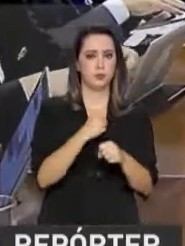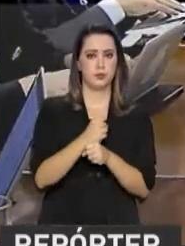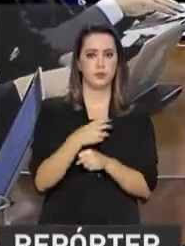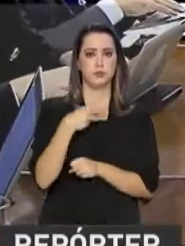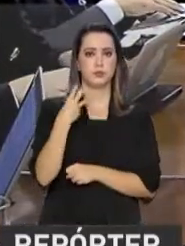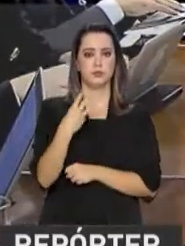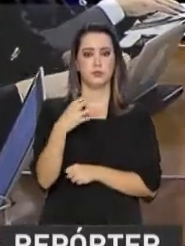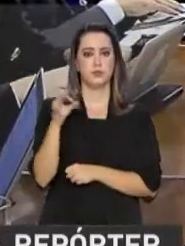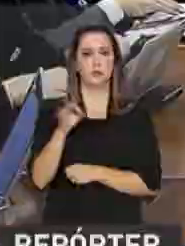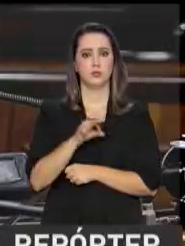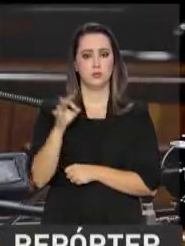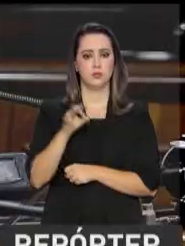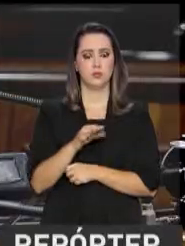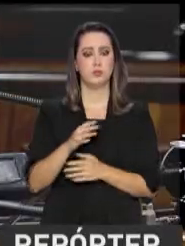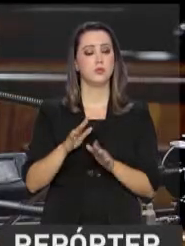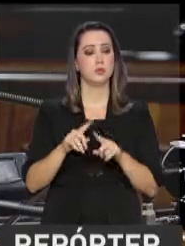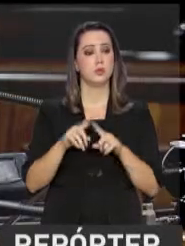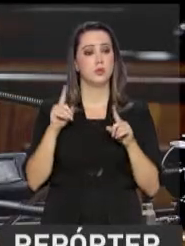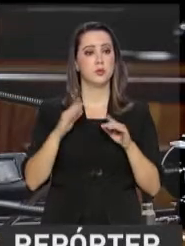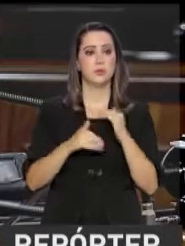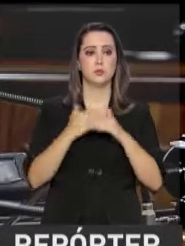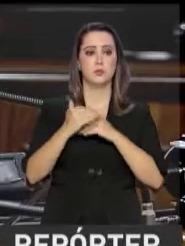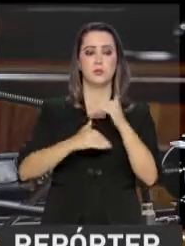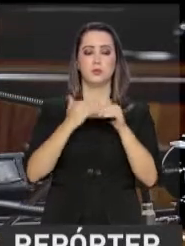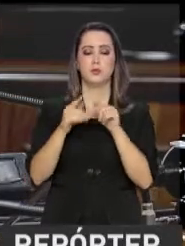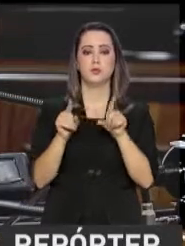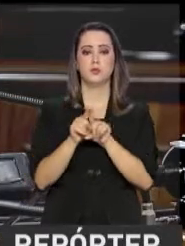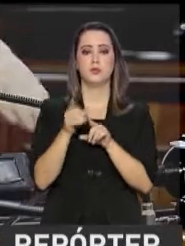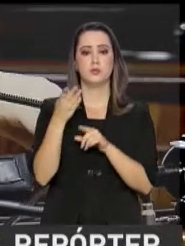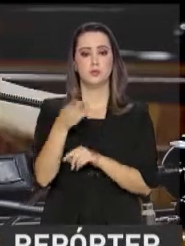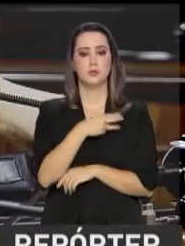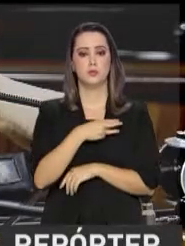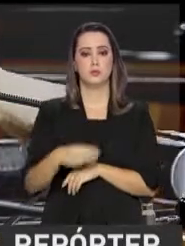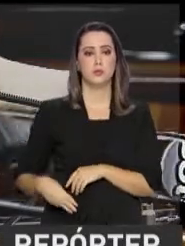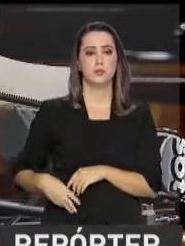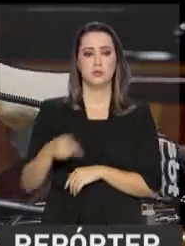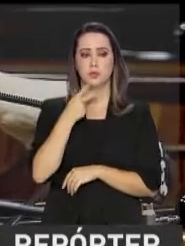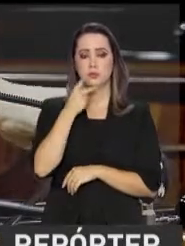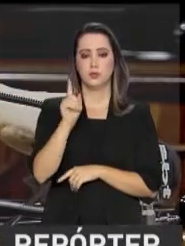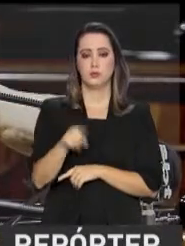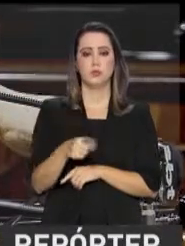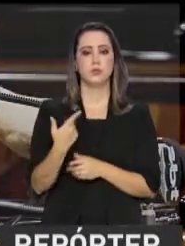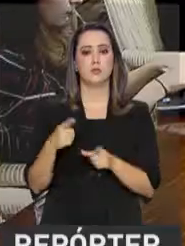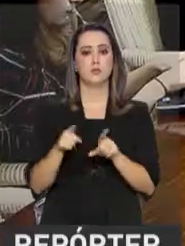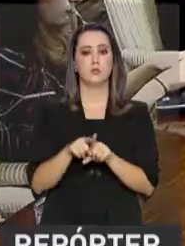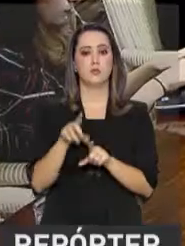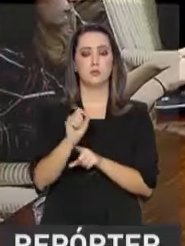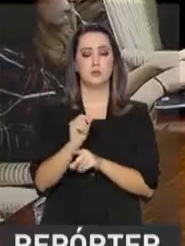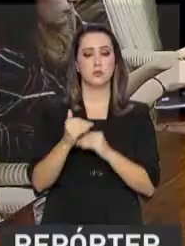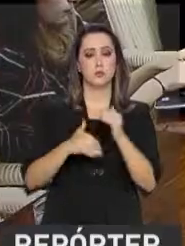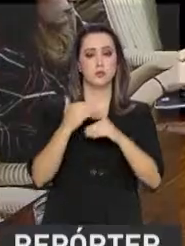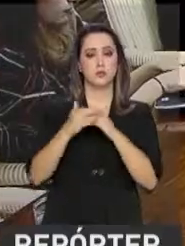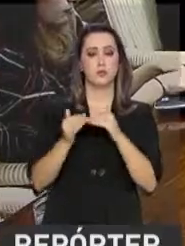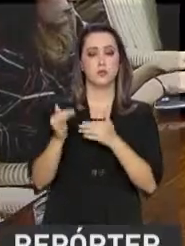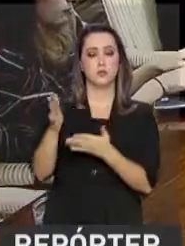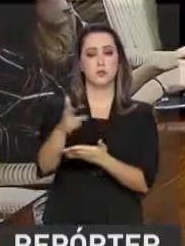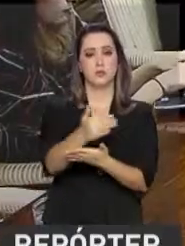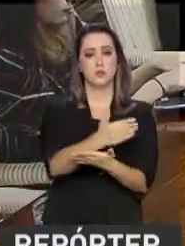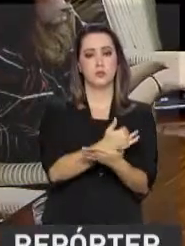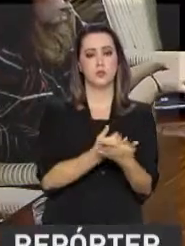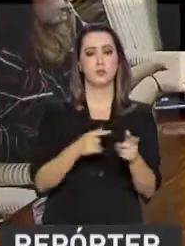3% mais crescimento segundo henrique meirelles também significa uma maior arrecadação